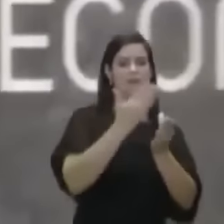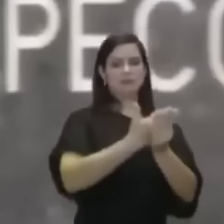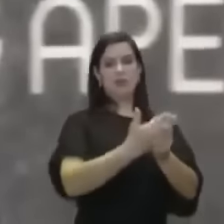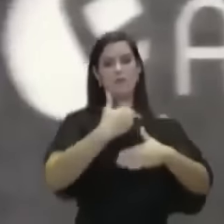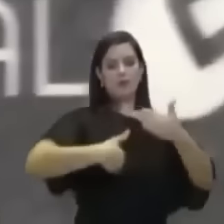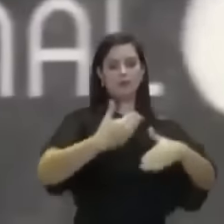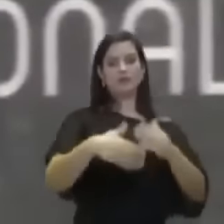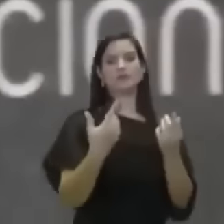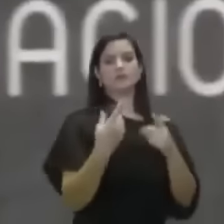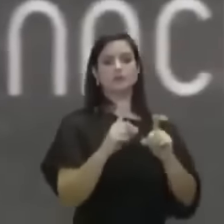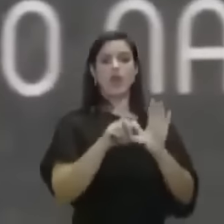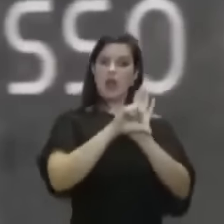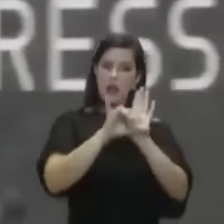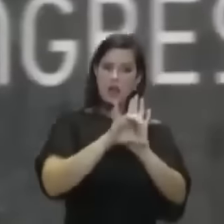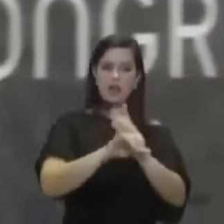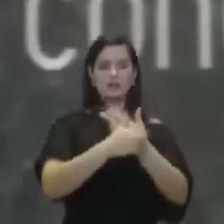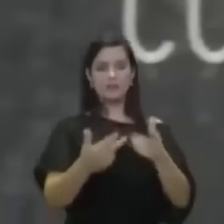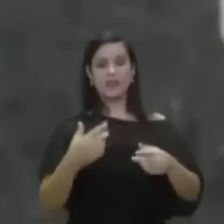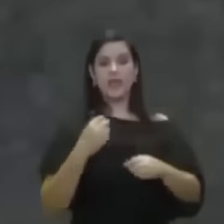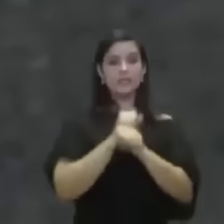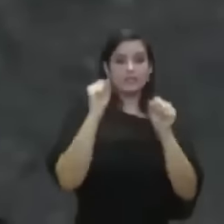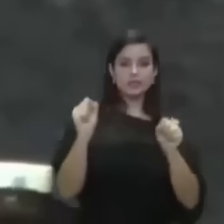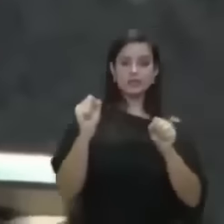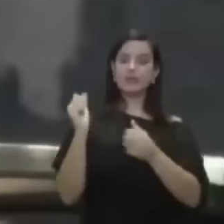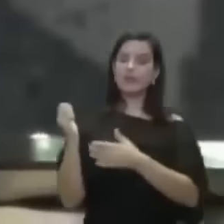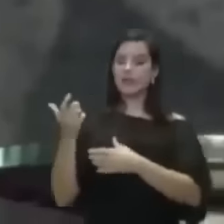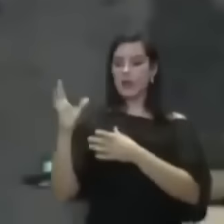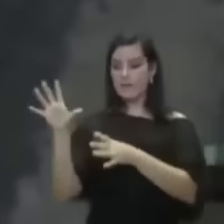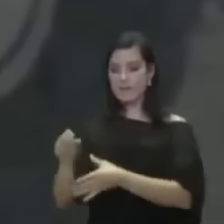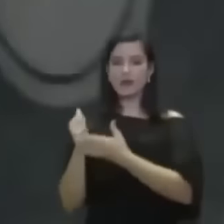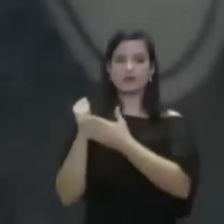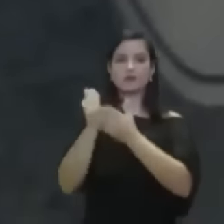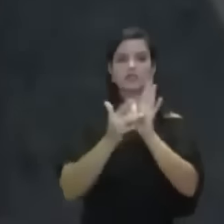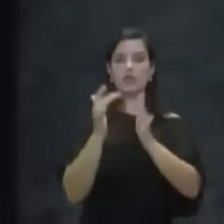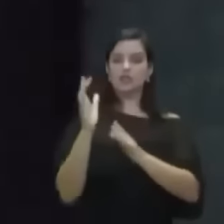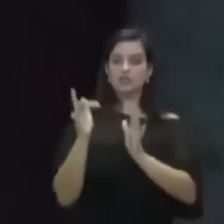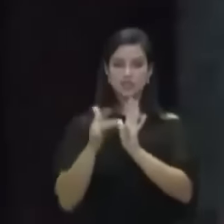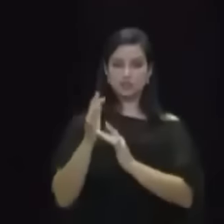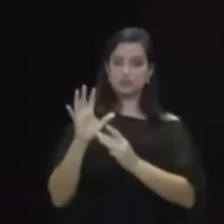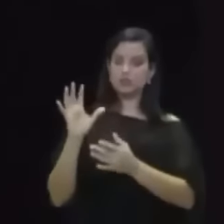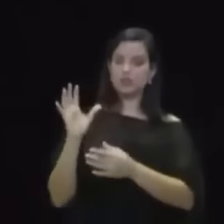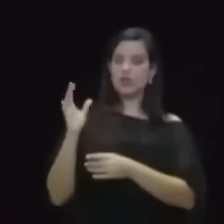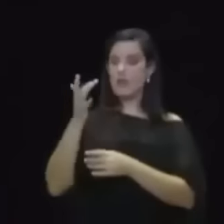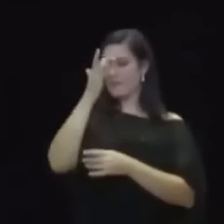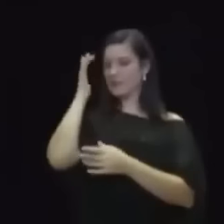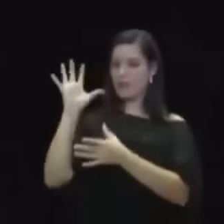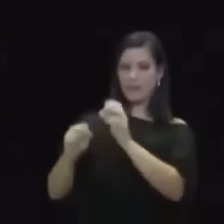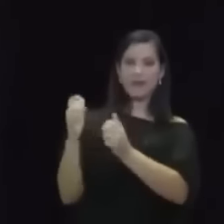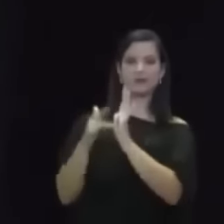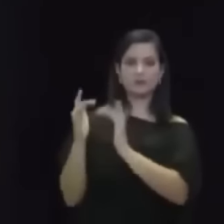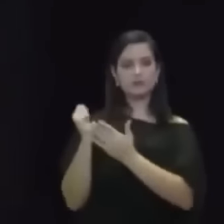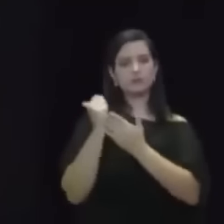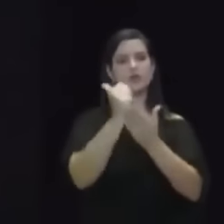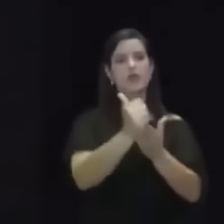está lá. De manhã Jesus é levado ao governador Pilatos, e Pilatos, contra a sua consciência, condena Jesus à morte,